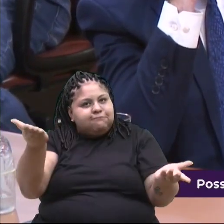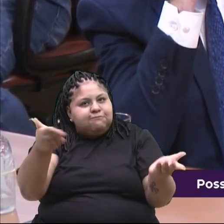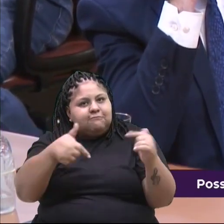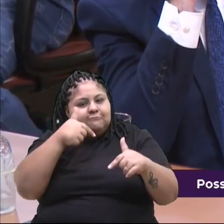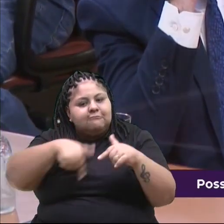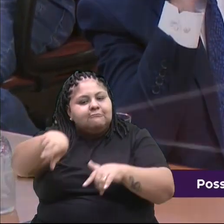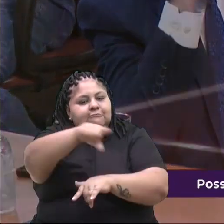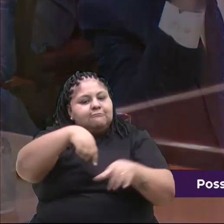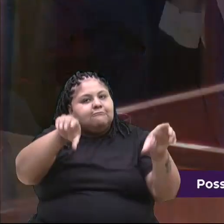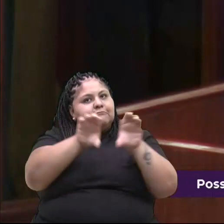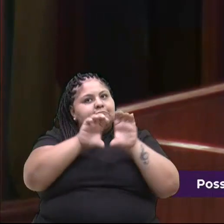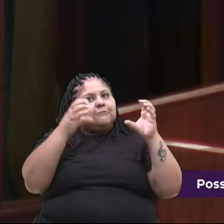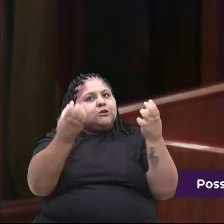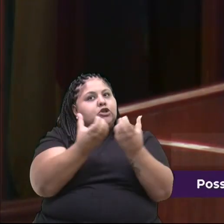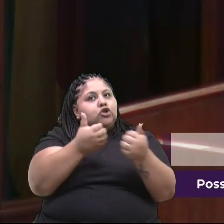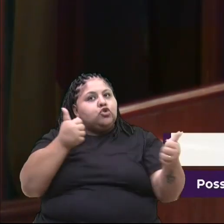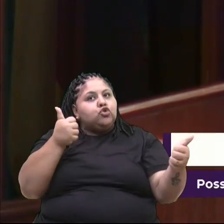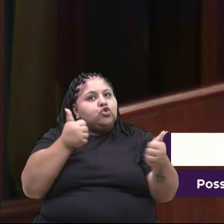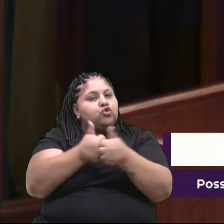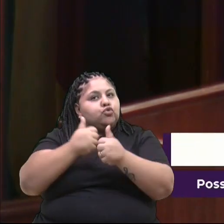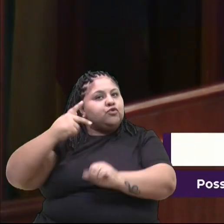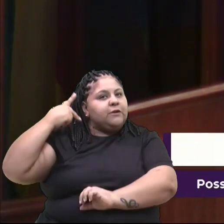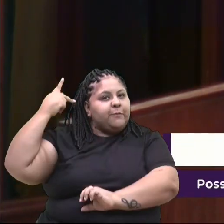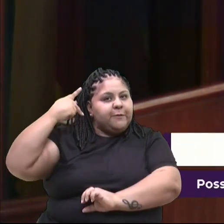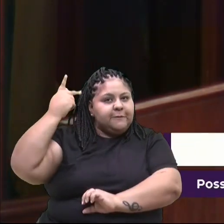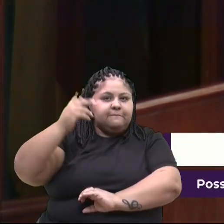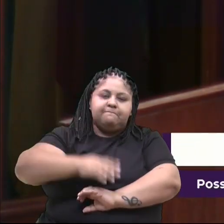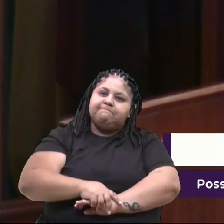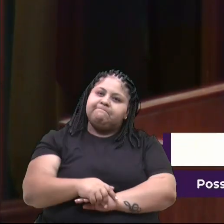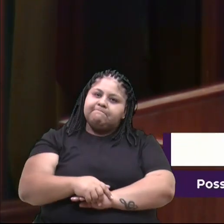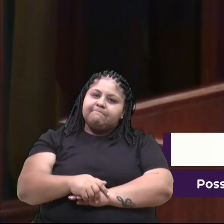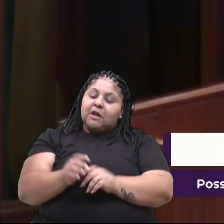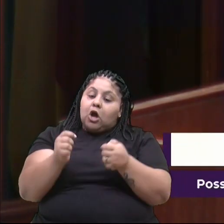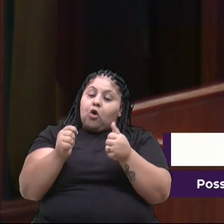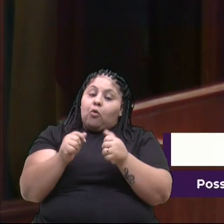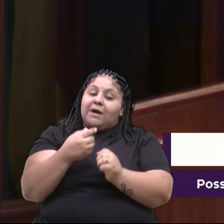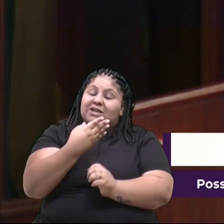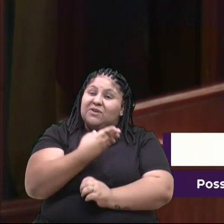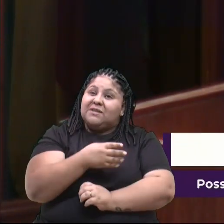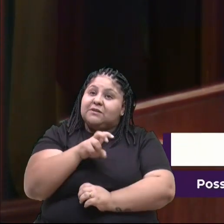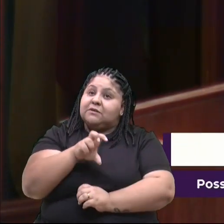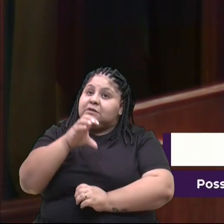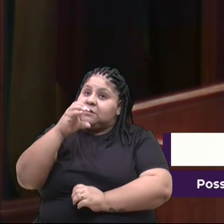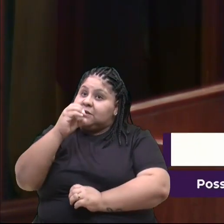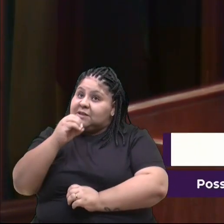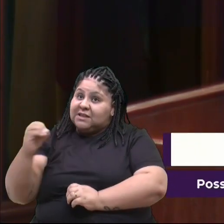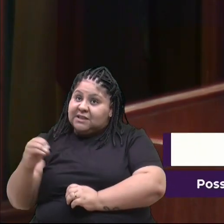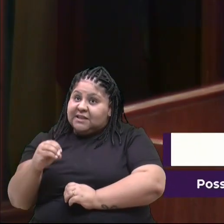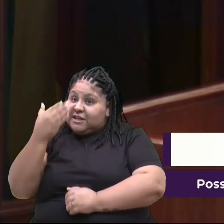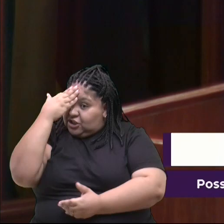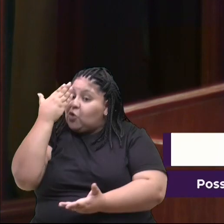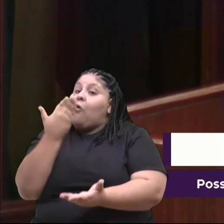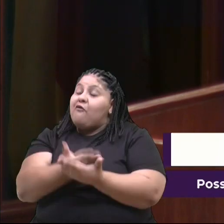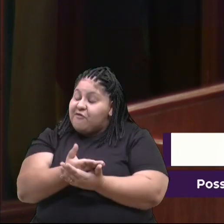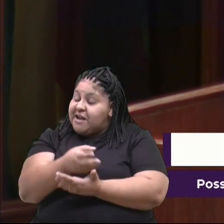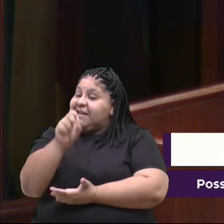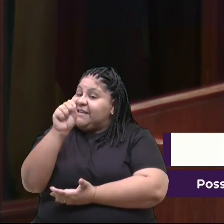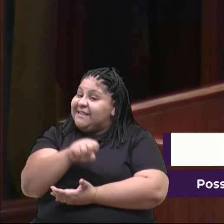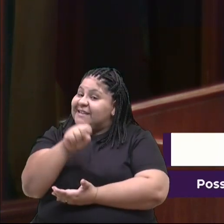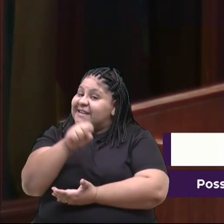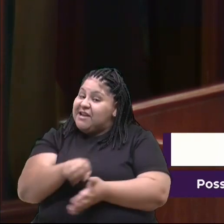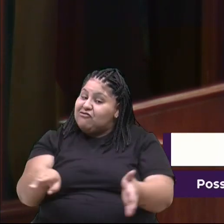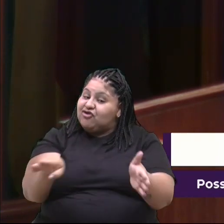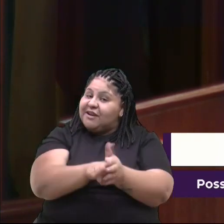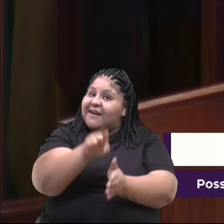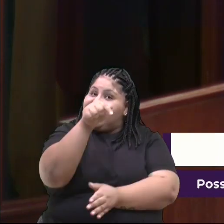nossa comunidade por meio da política. E aí, diante dos quase 4.500 votos de confiança, literalmente, eu cheguei